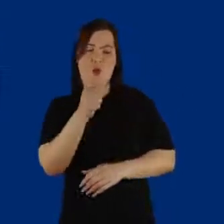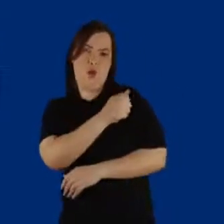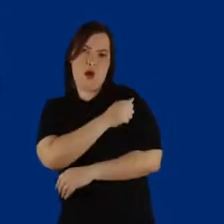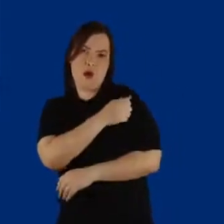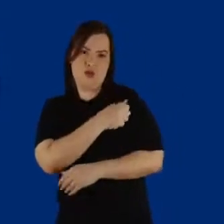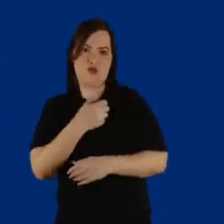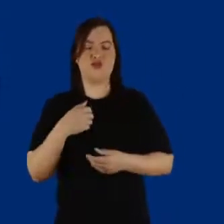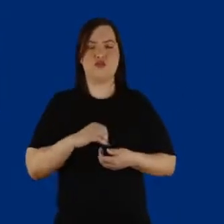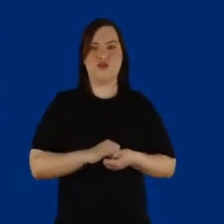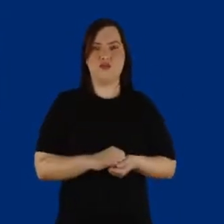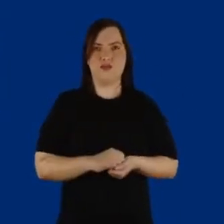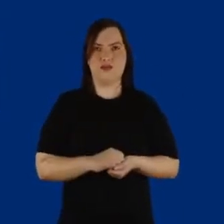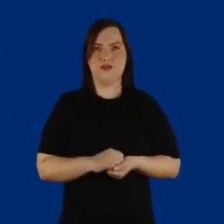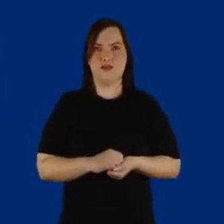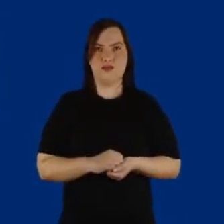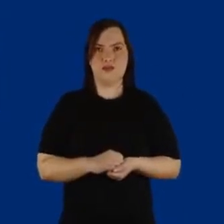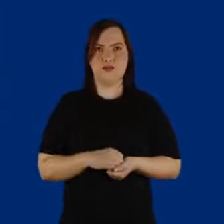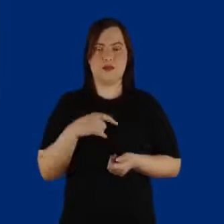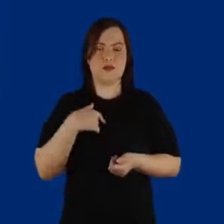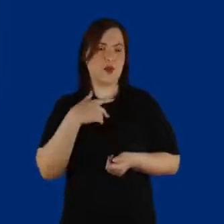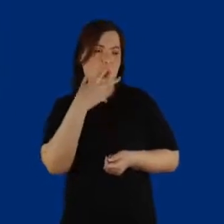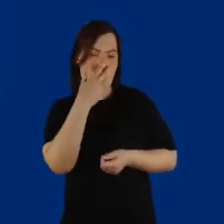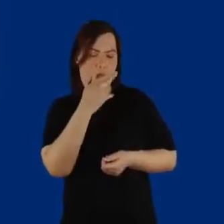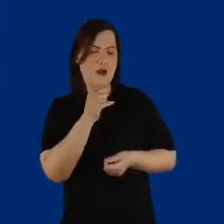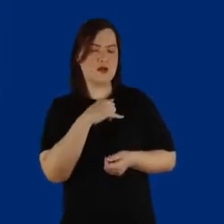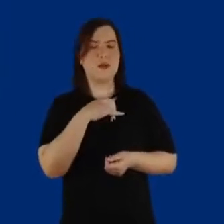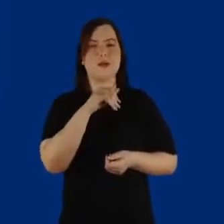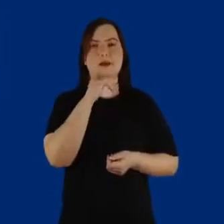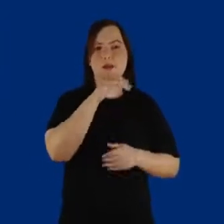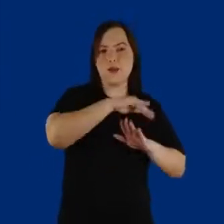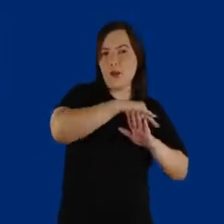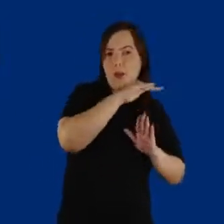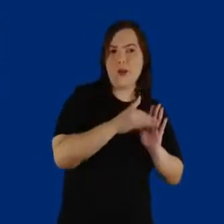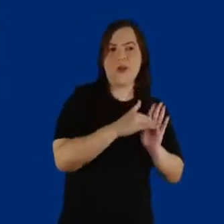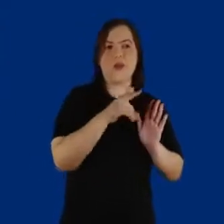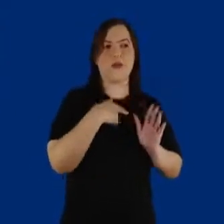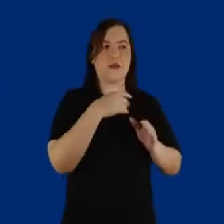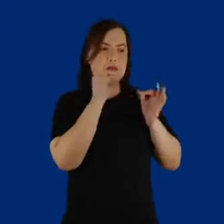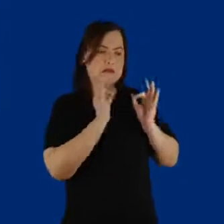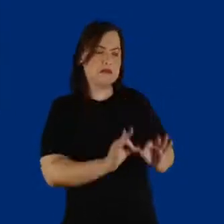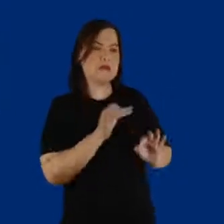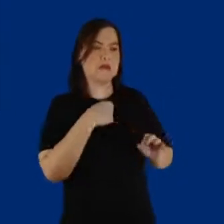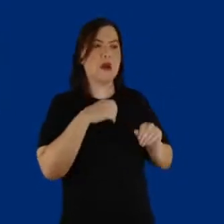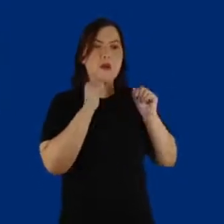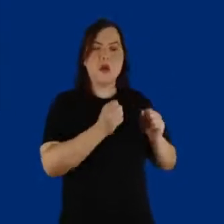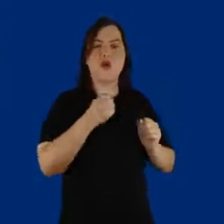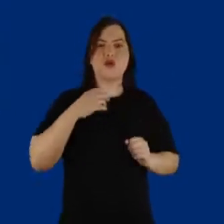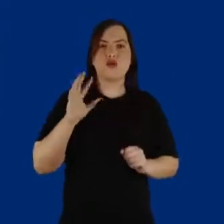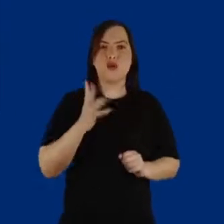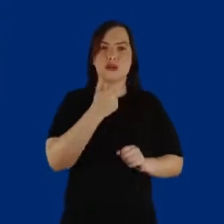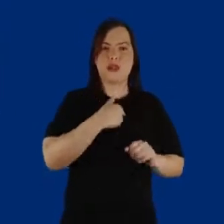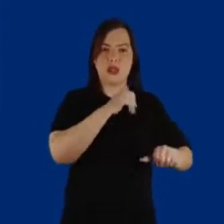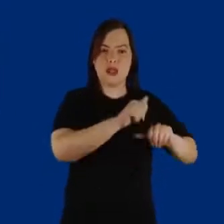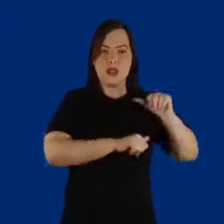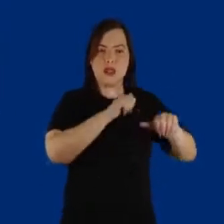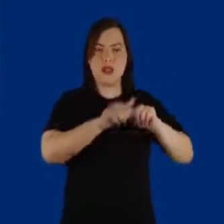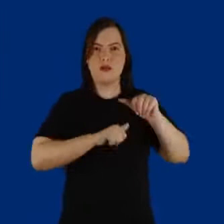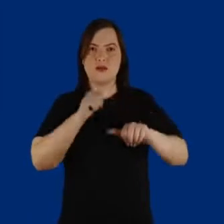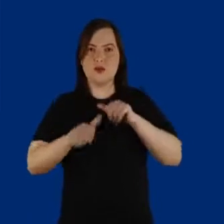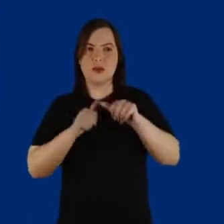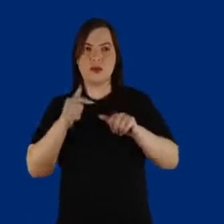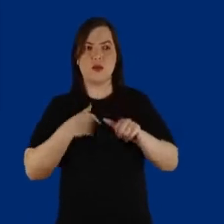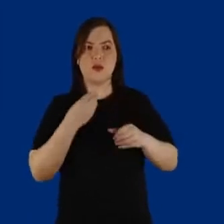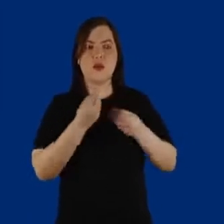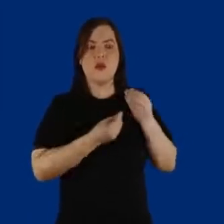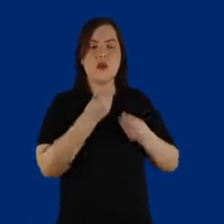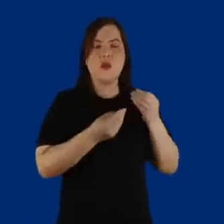E seria uma coisa, e toda essa coisa ótima que poderia acontecer, a transformação que poderia acontecer